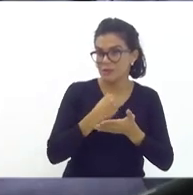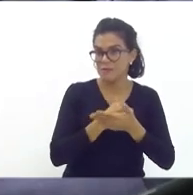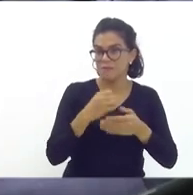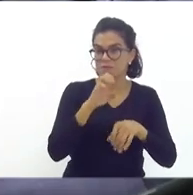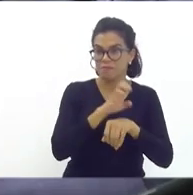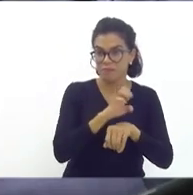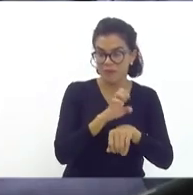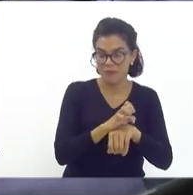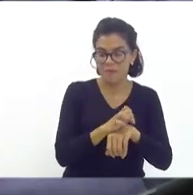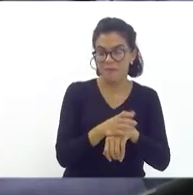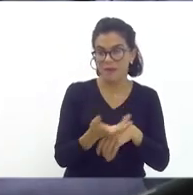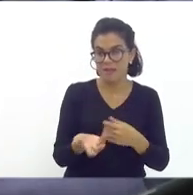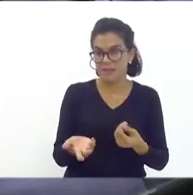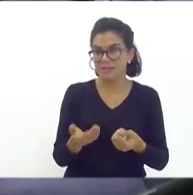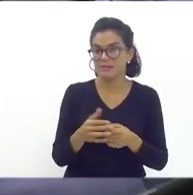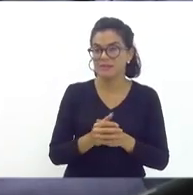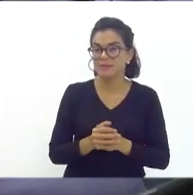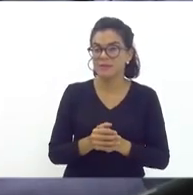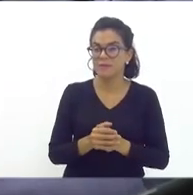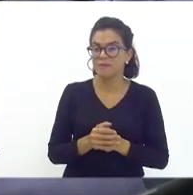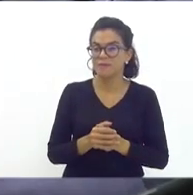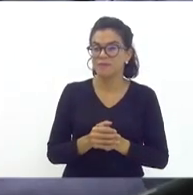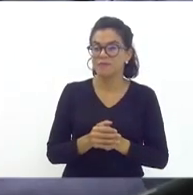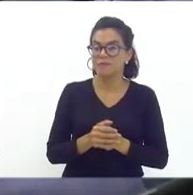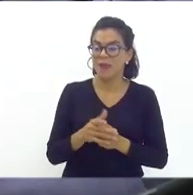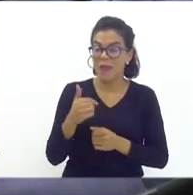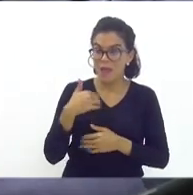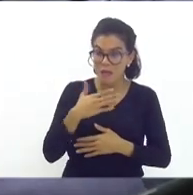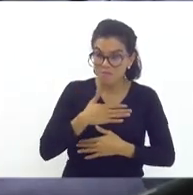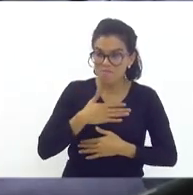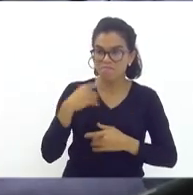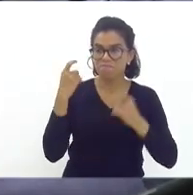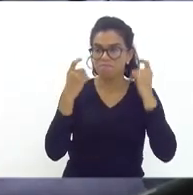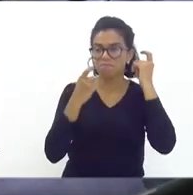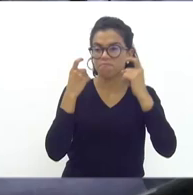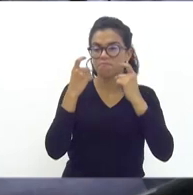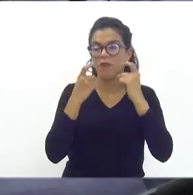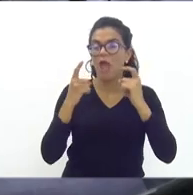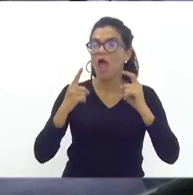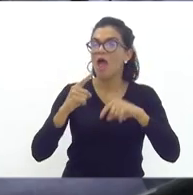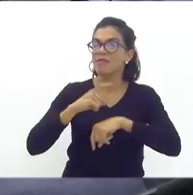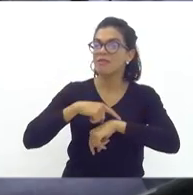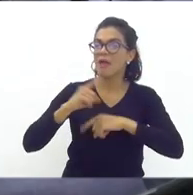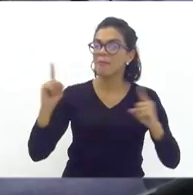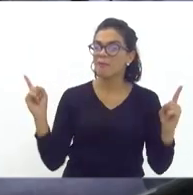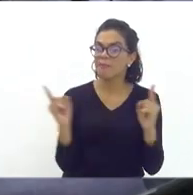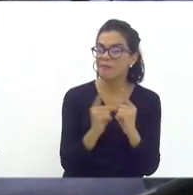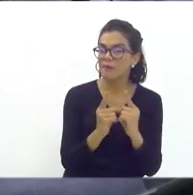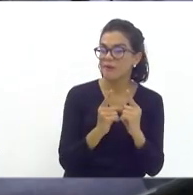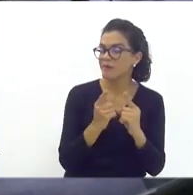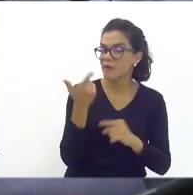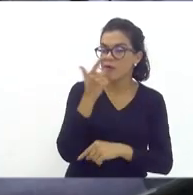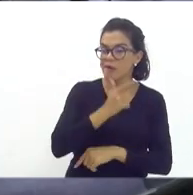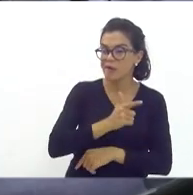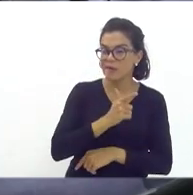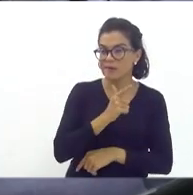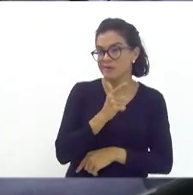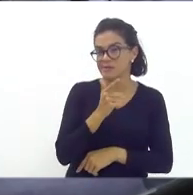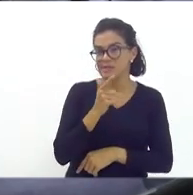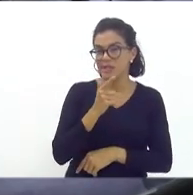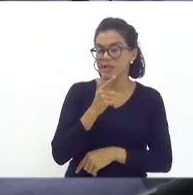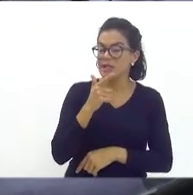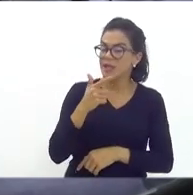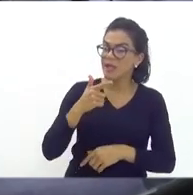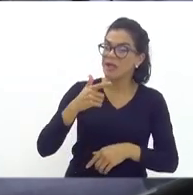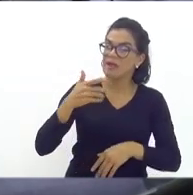com outras concessionárias a minha preocupação é não dá tempo da gente realizar com